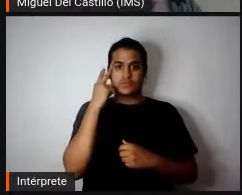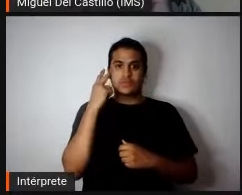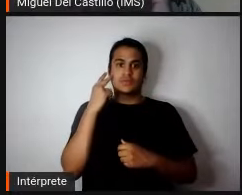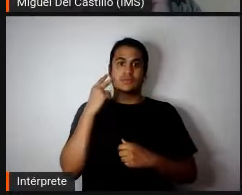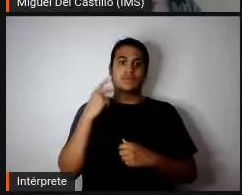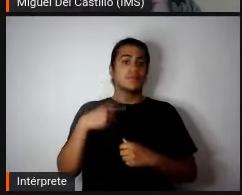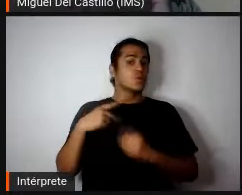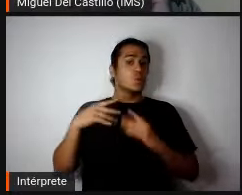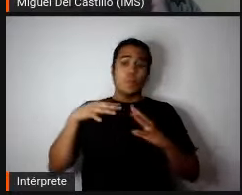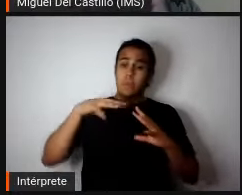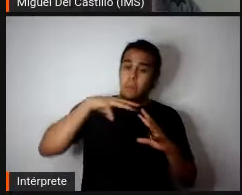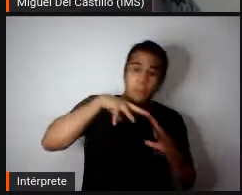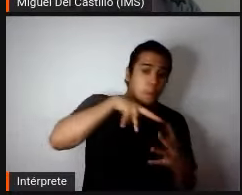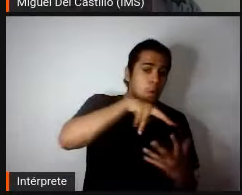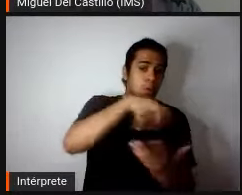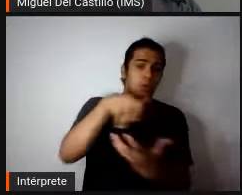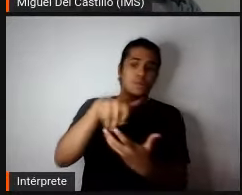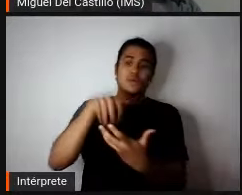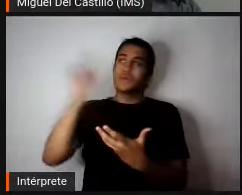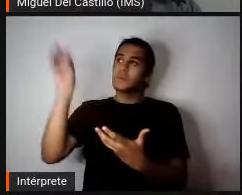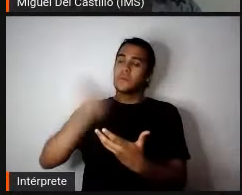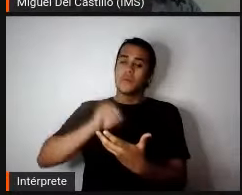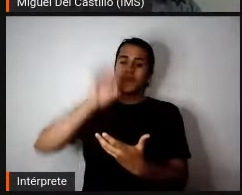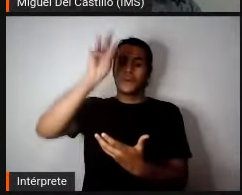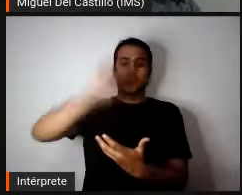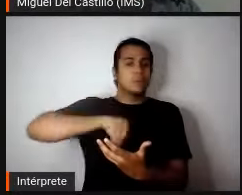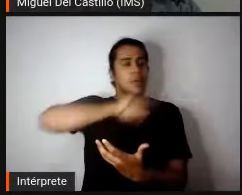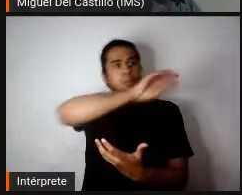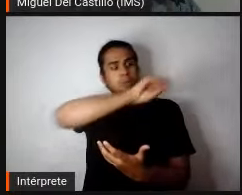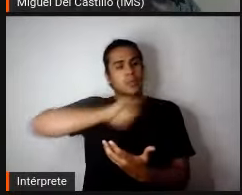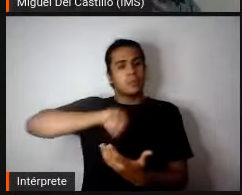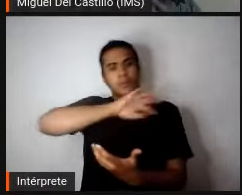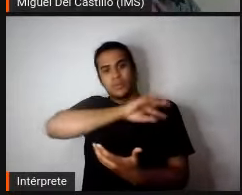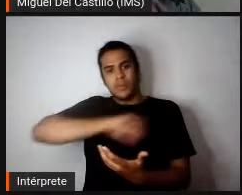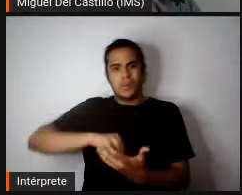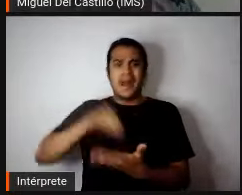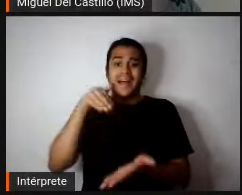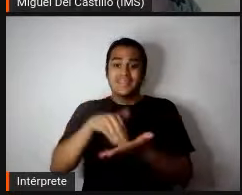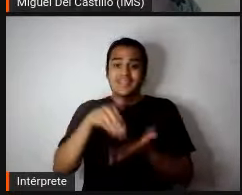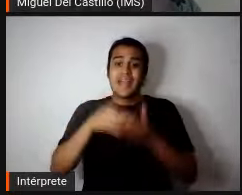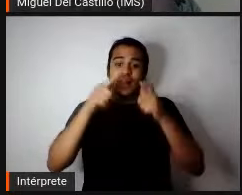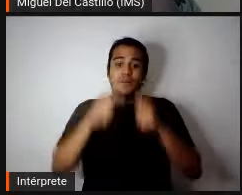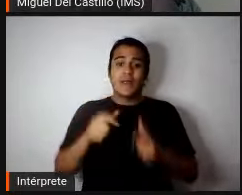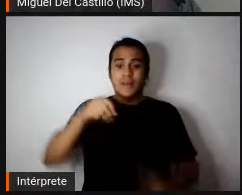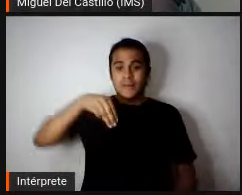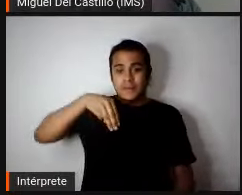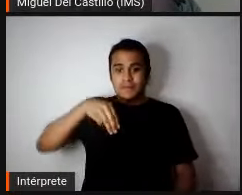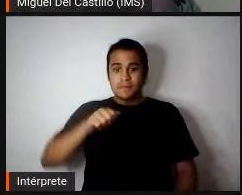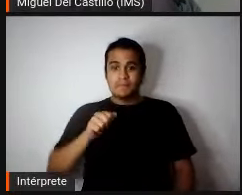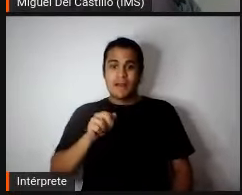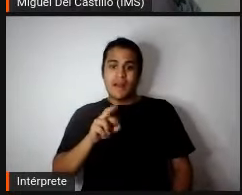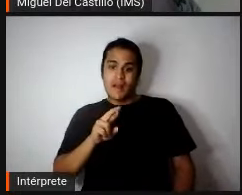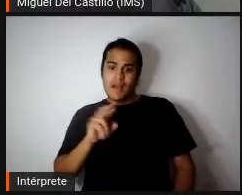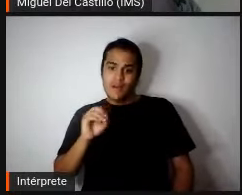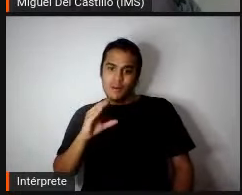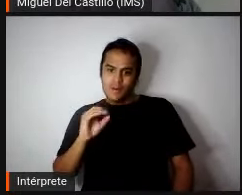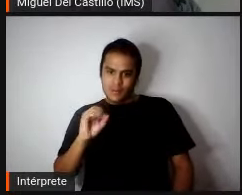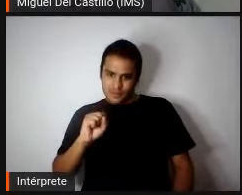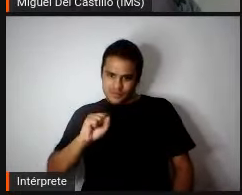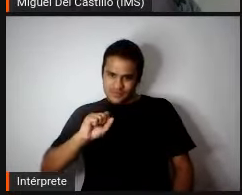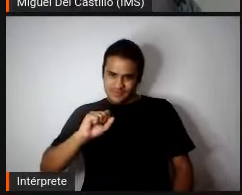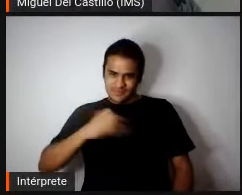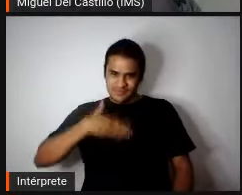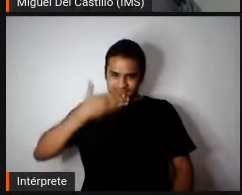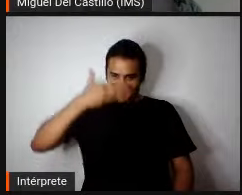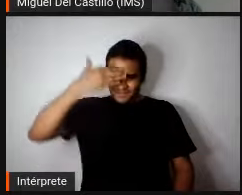no mundo inteiro. Foi até no Marrocos. Então, eu acho que isso